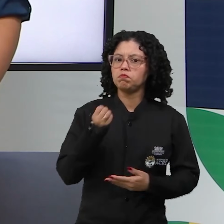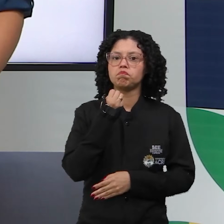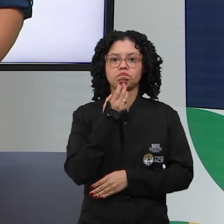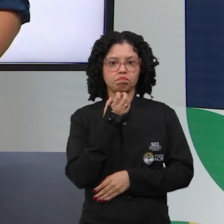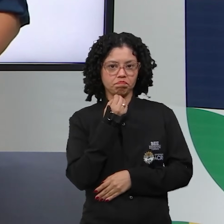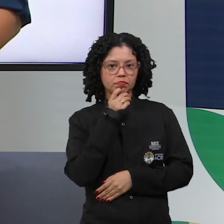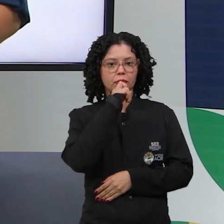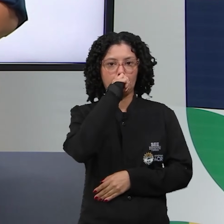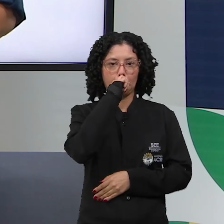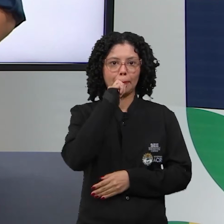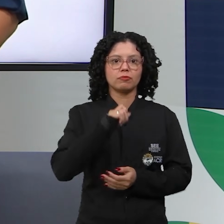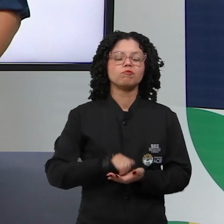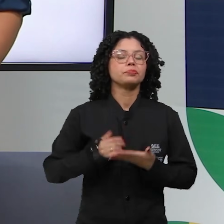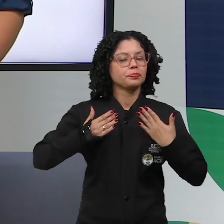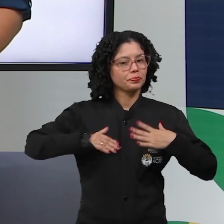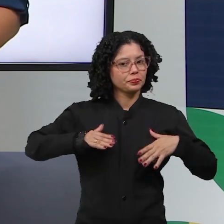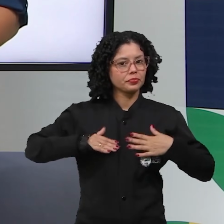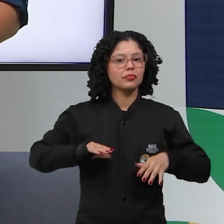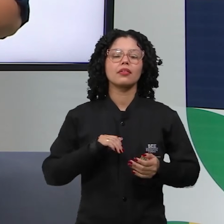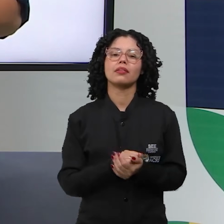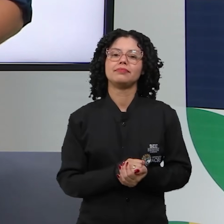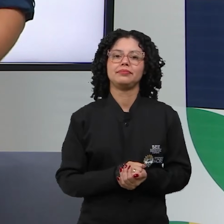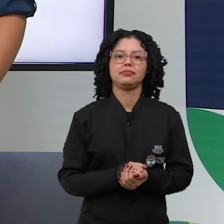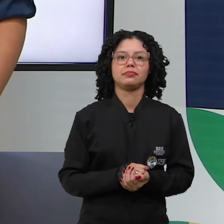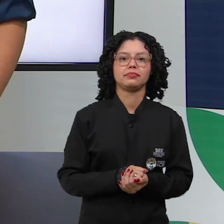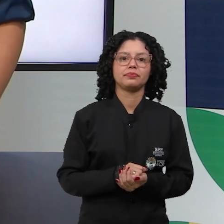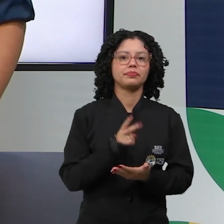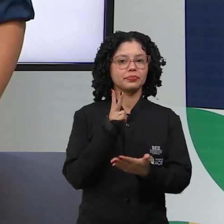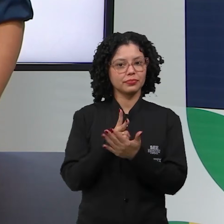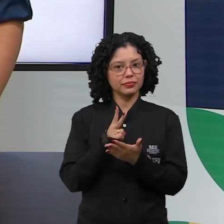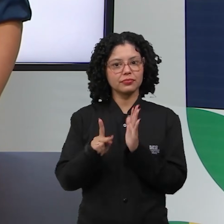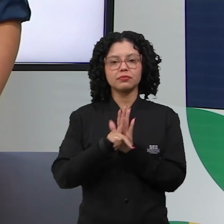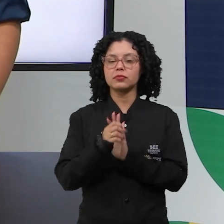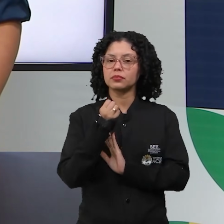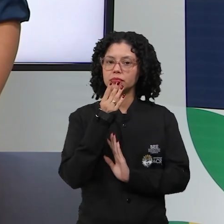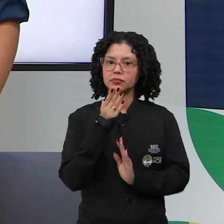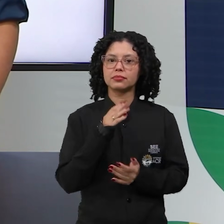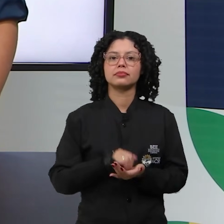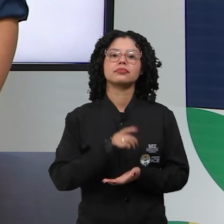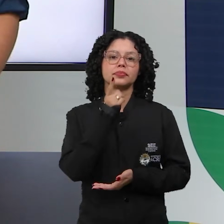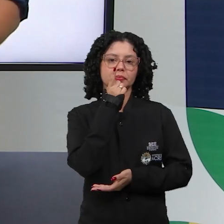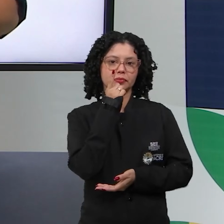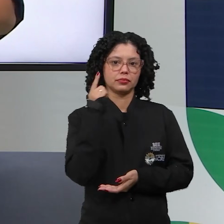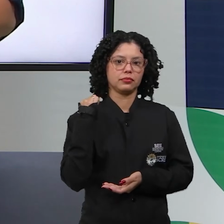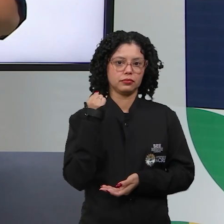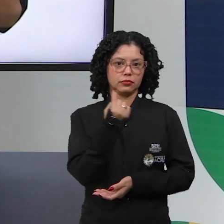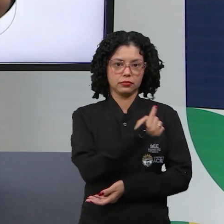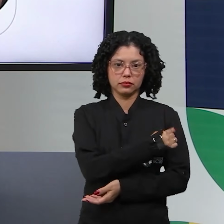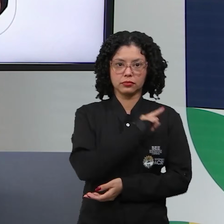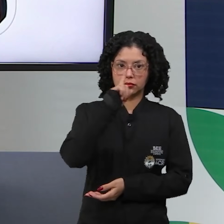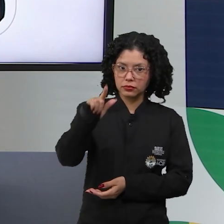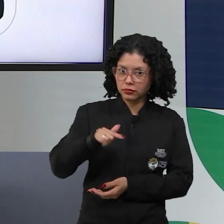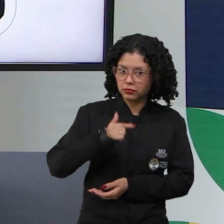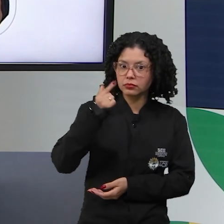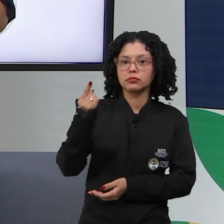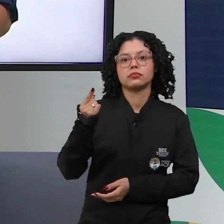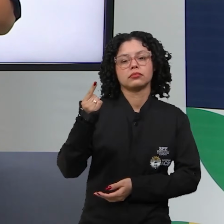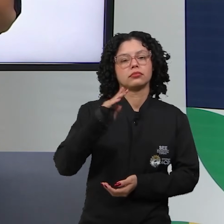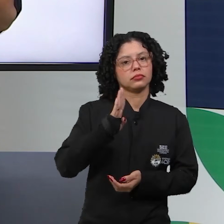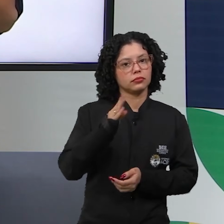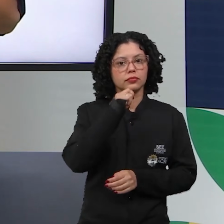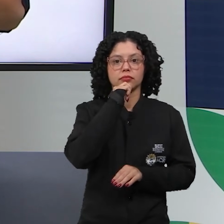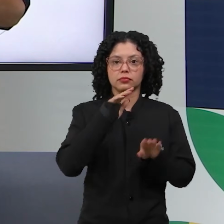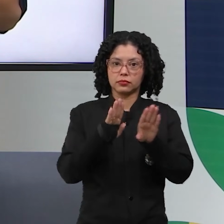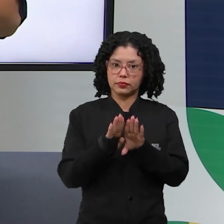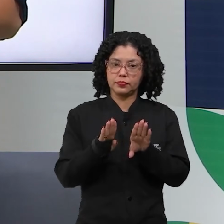bom, bastante tranquilo e que serve muito para o nosso dia a dia. E no próximo bimestre, você